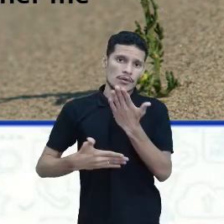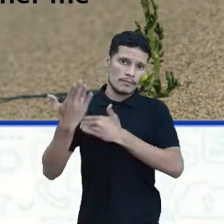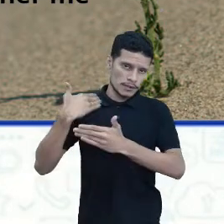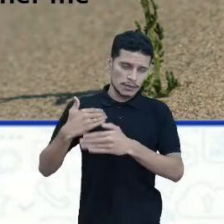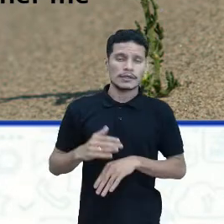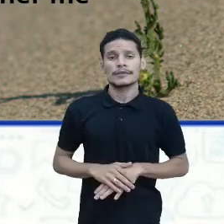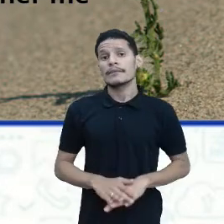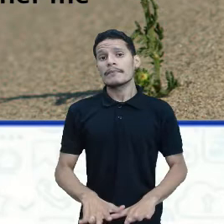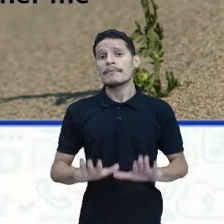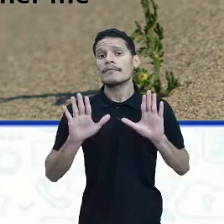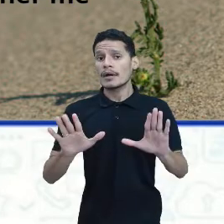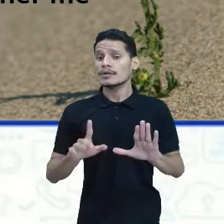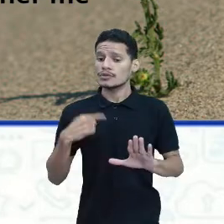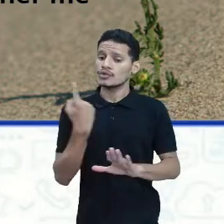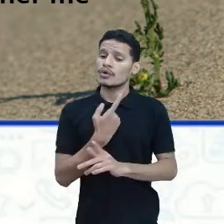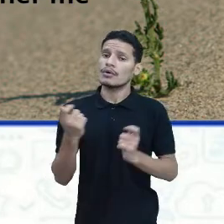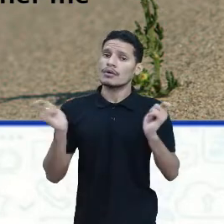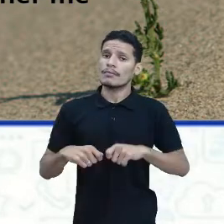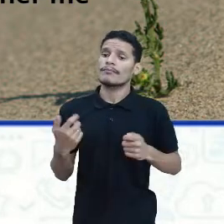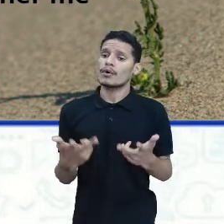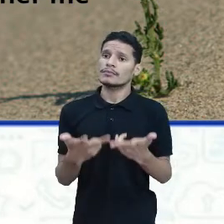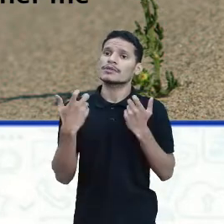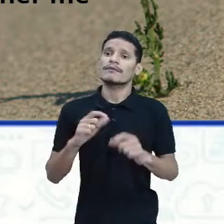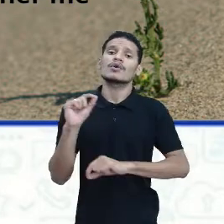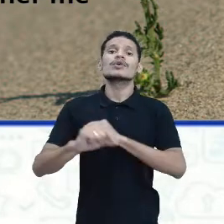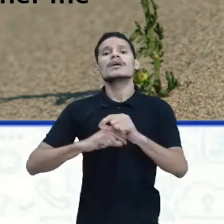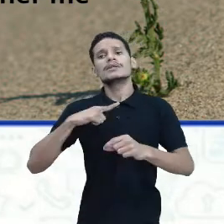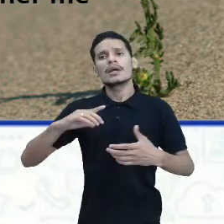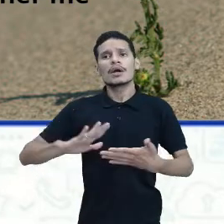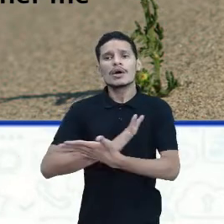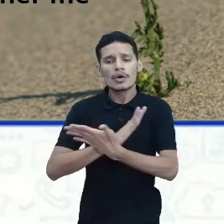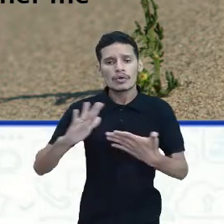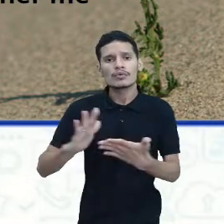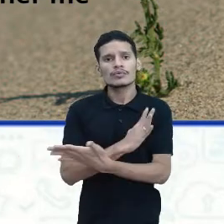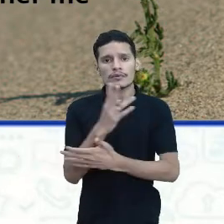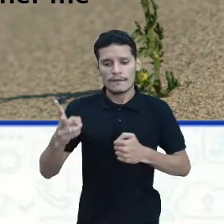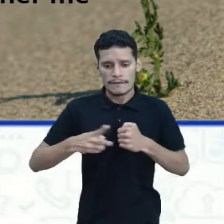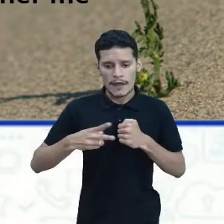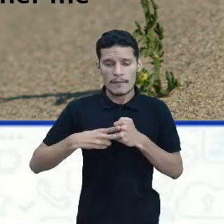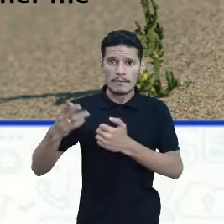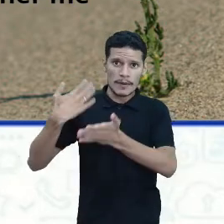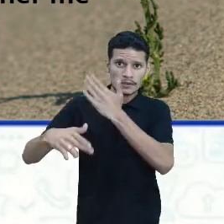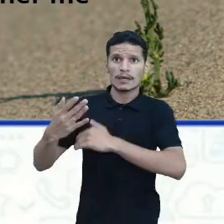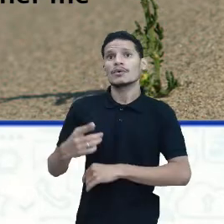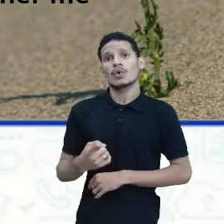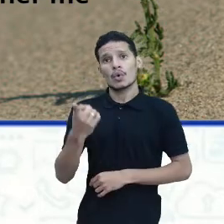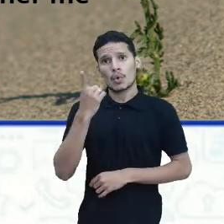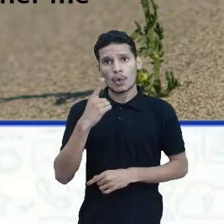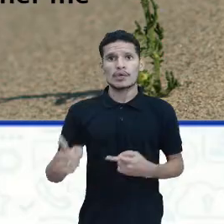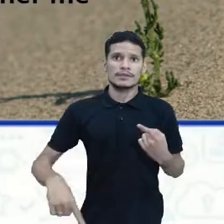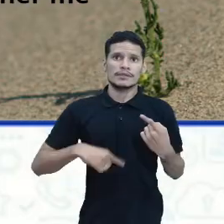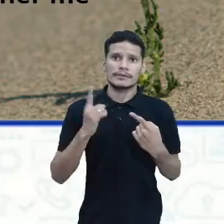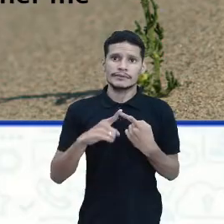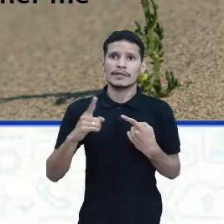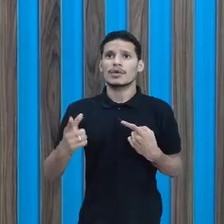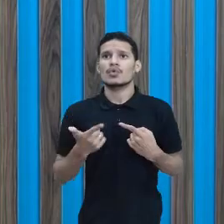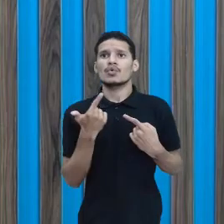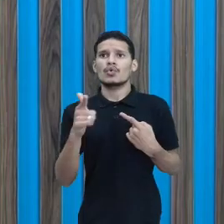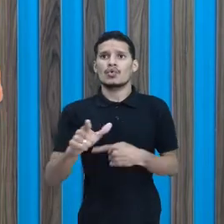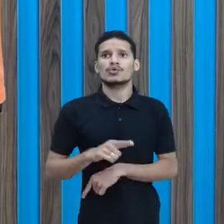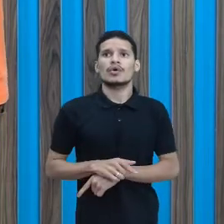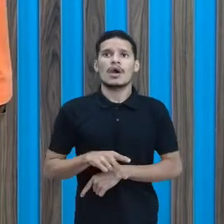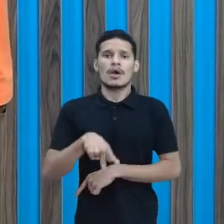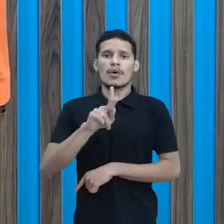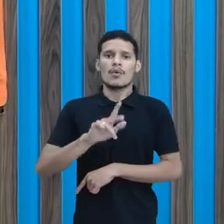gente observa que existem verbos no passado que tem ed, que é o caso de learned, caso de walked. Existem verbos